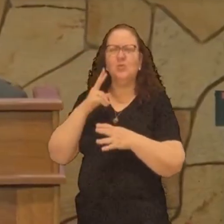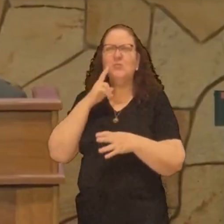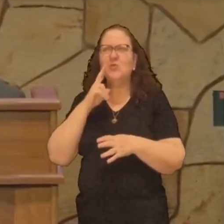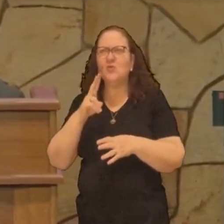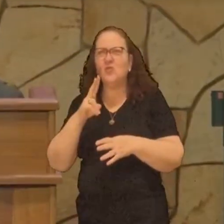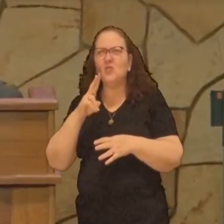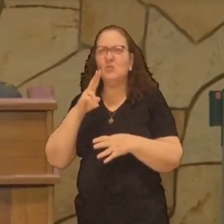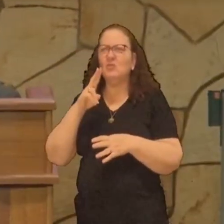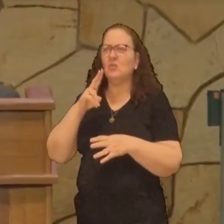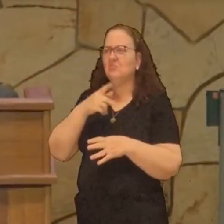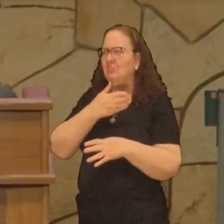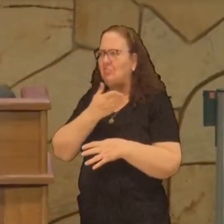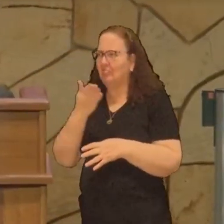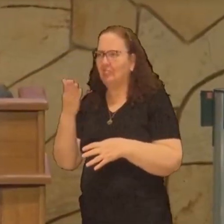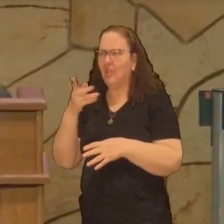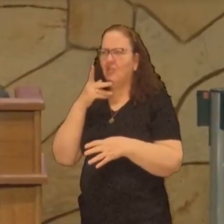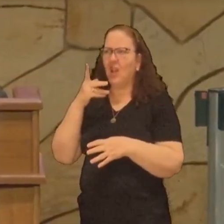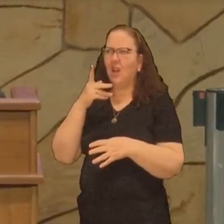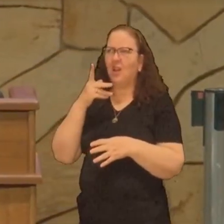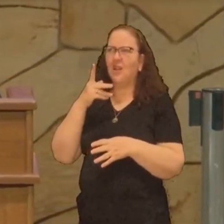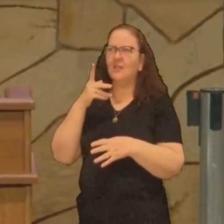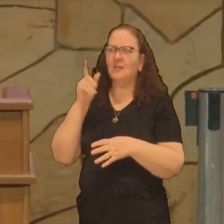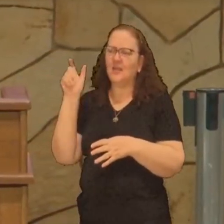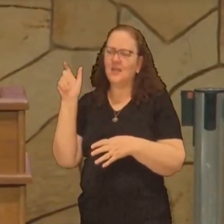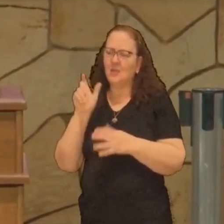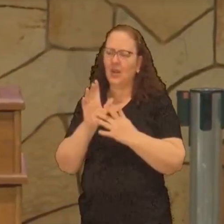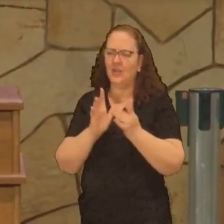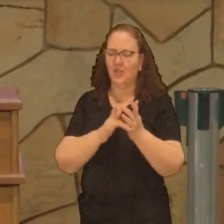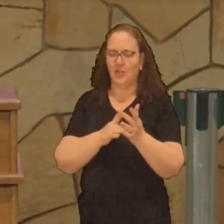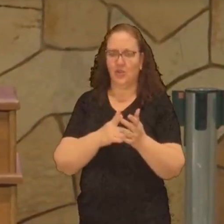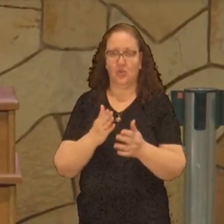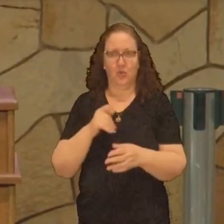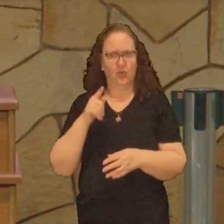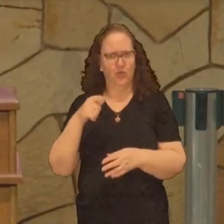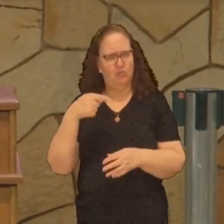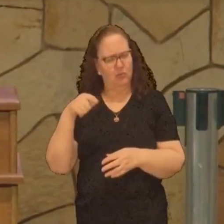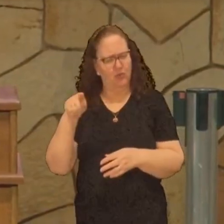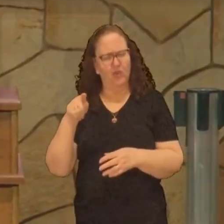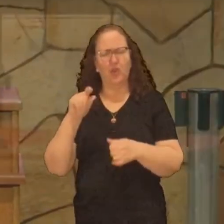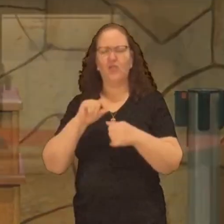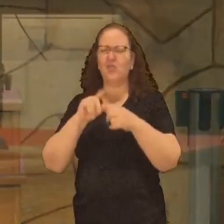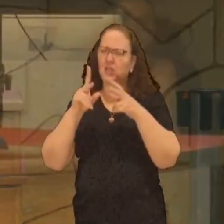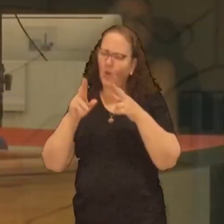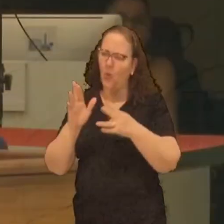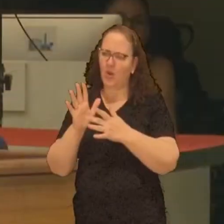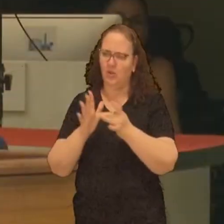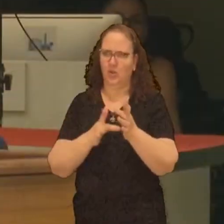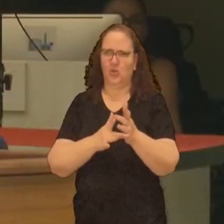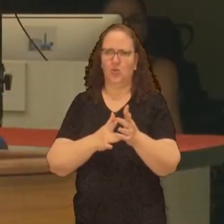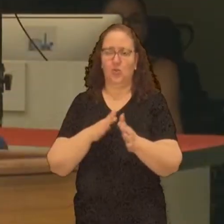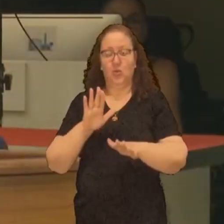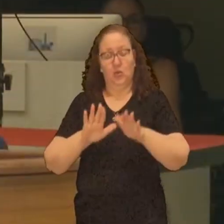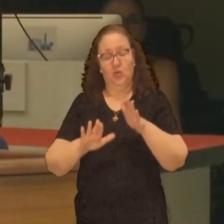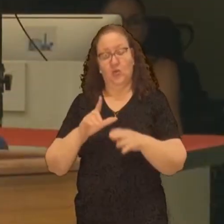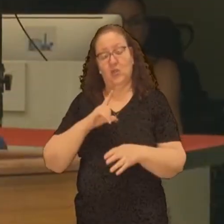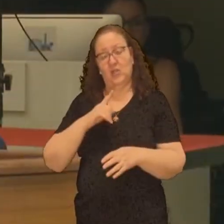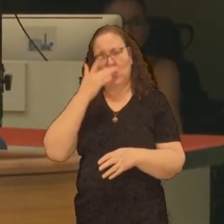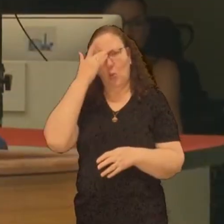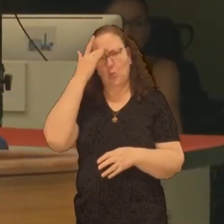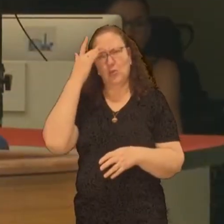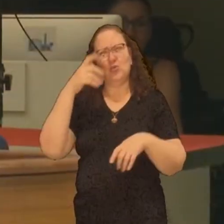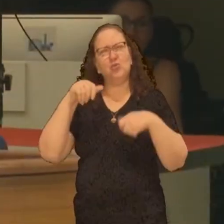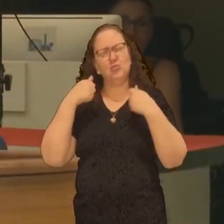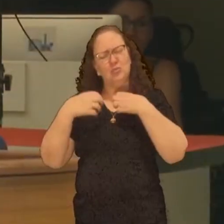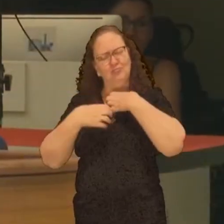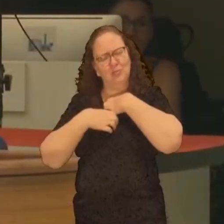o mesmo. Talvez nessa noite exista alguém aqui que precisa sentir esse amor de Jesus, alguém que se